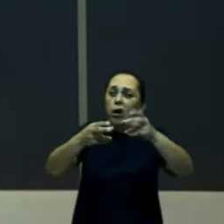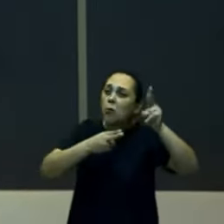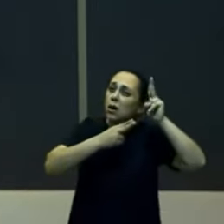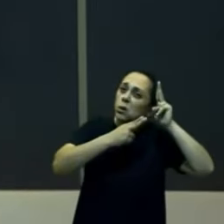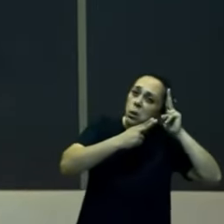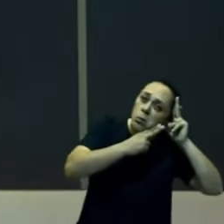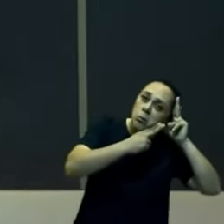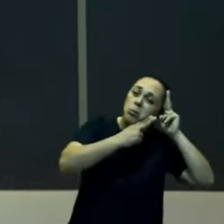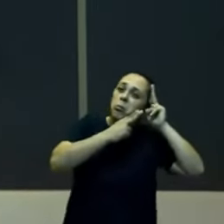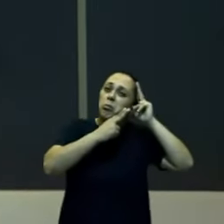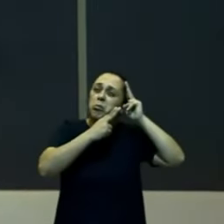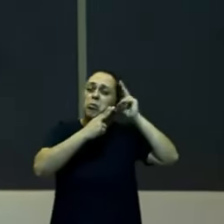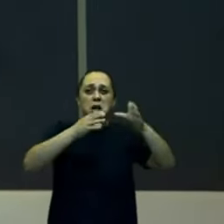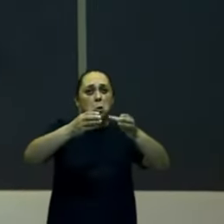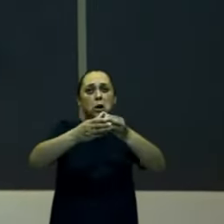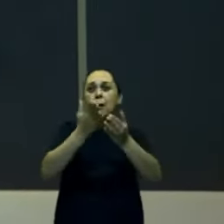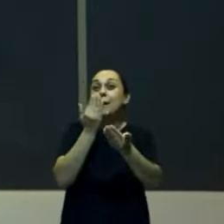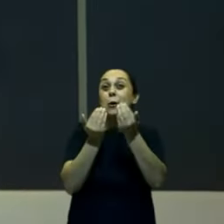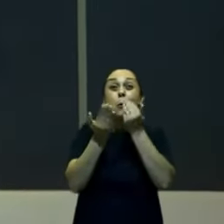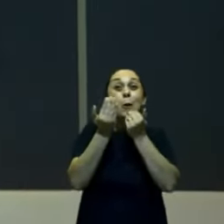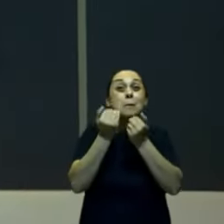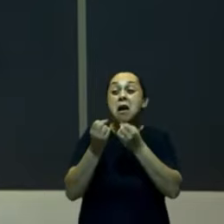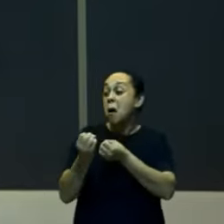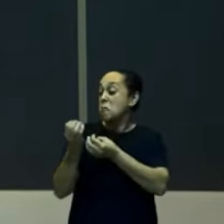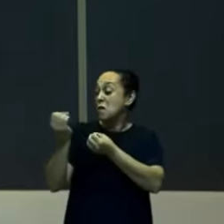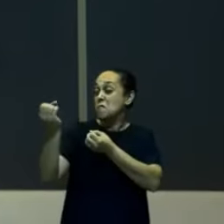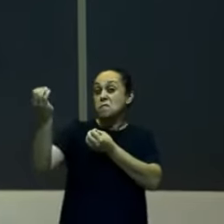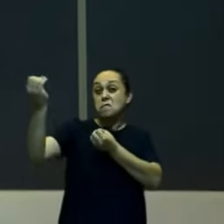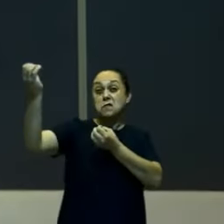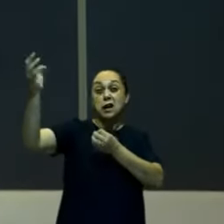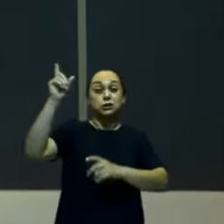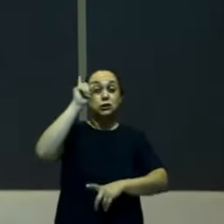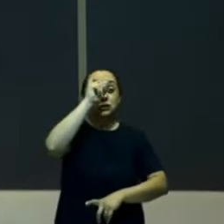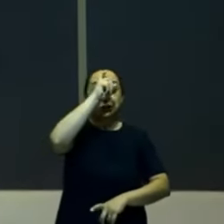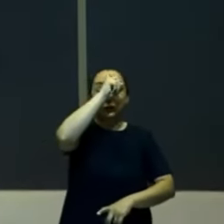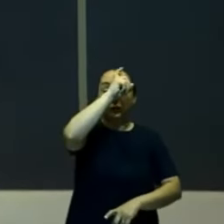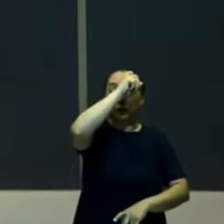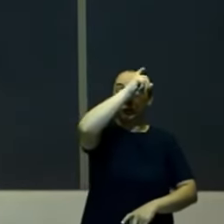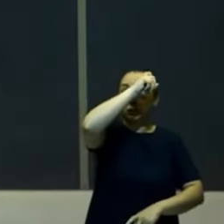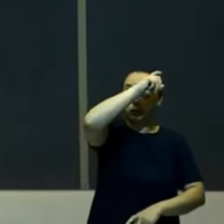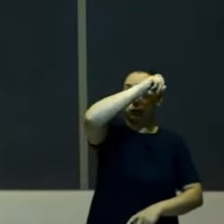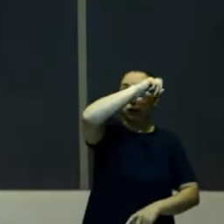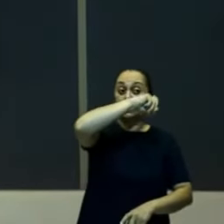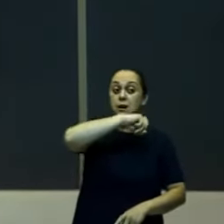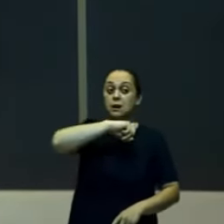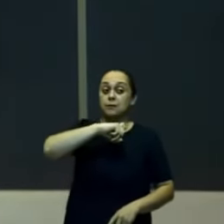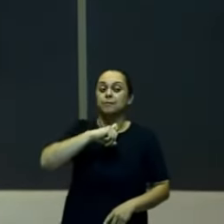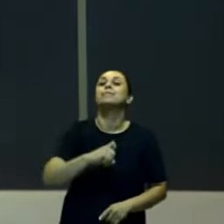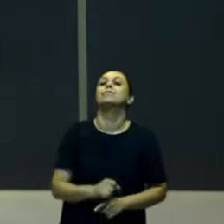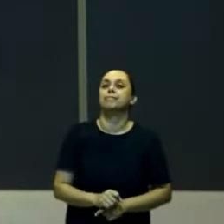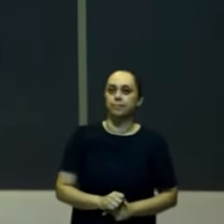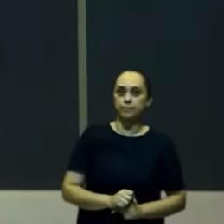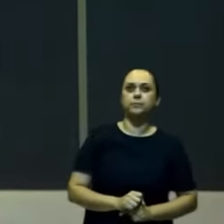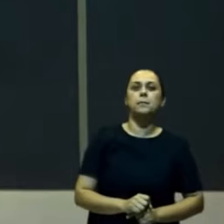lugar para se comer, não. Uma viagem de 1.400 quilômetros era traumática. Além dos perigos da estrada,